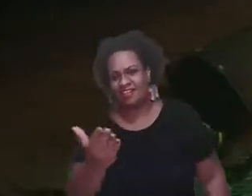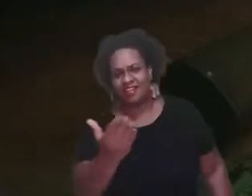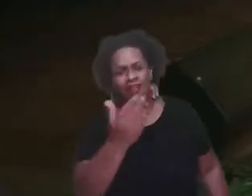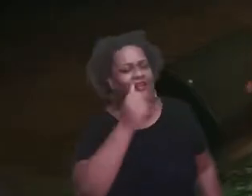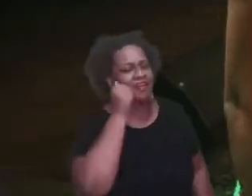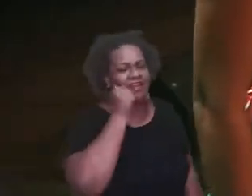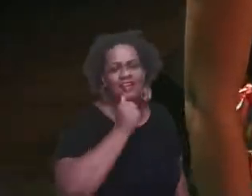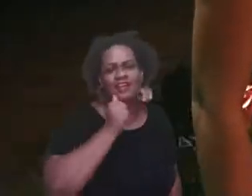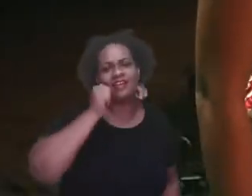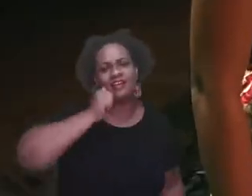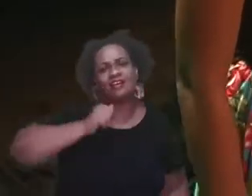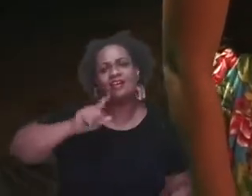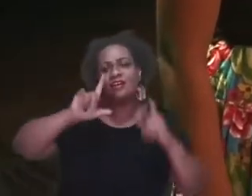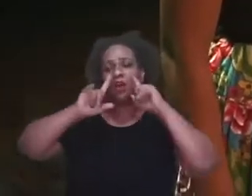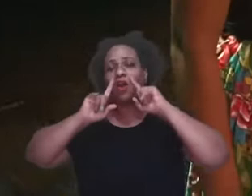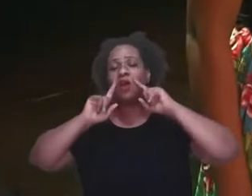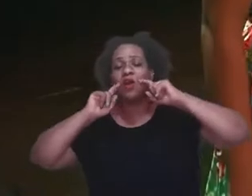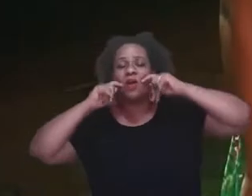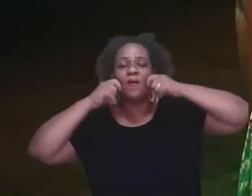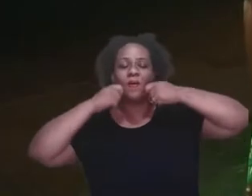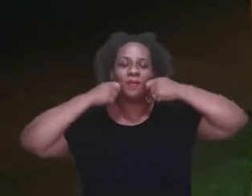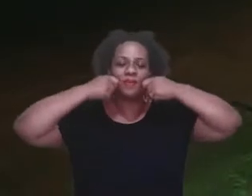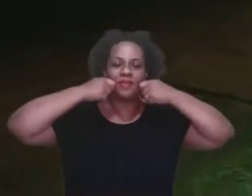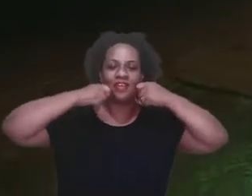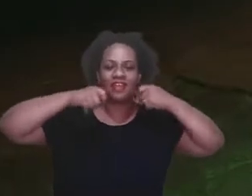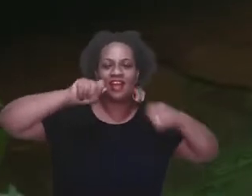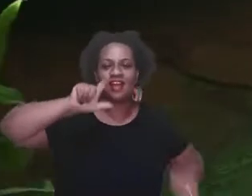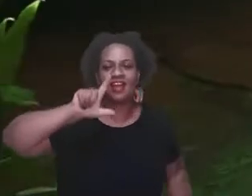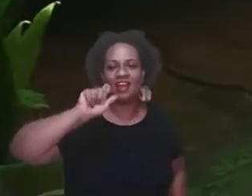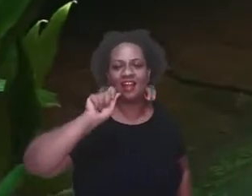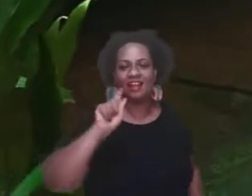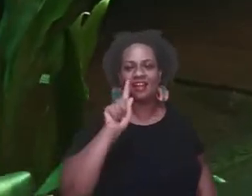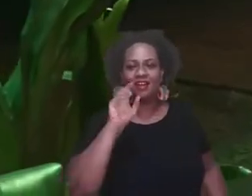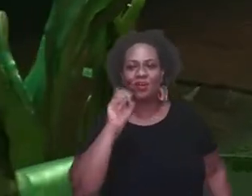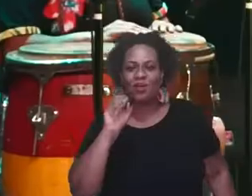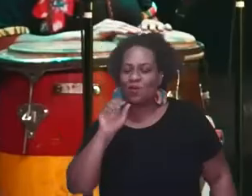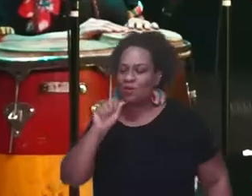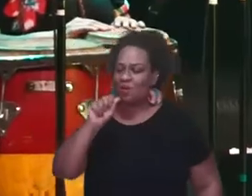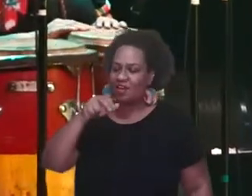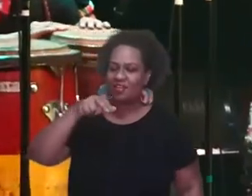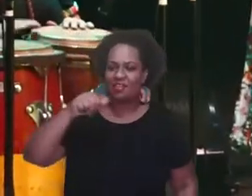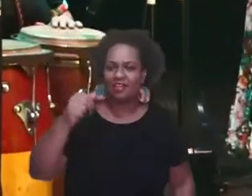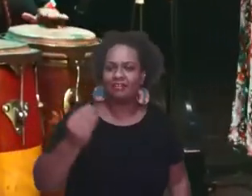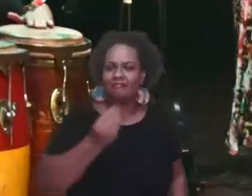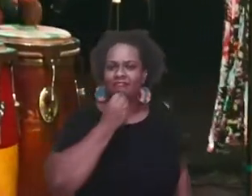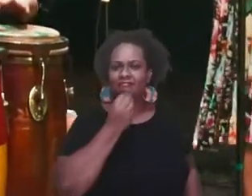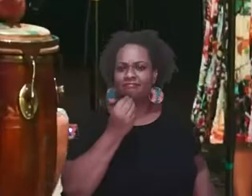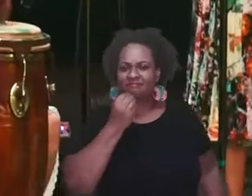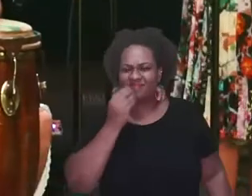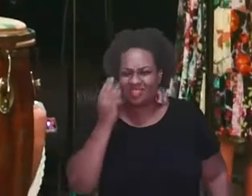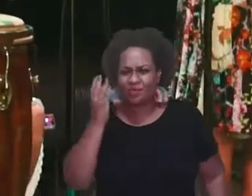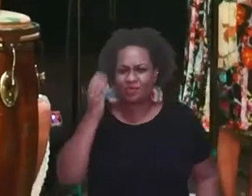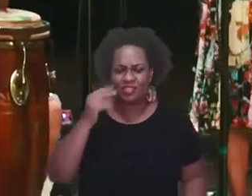Alagoana em Alagoana o me Alagoana Se eu soubesse